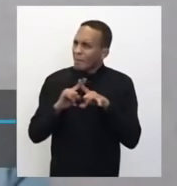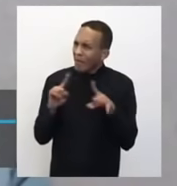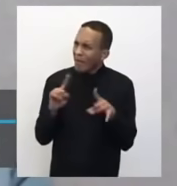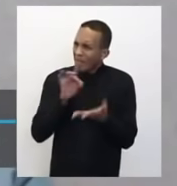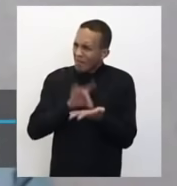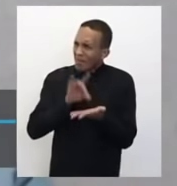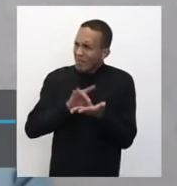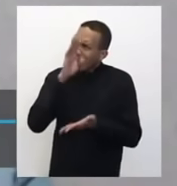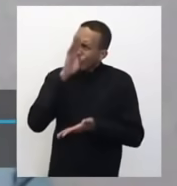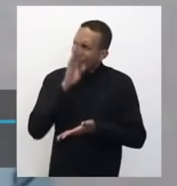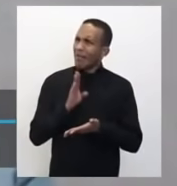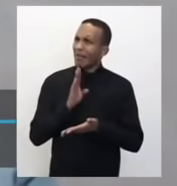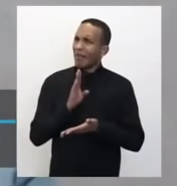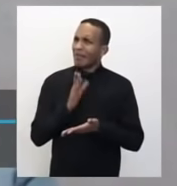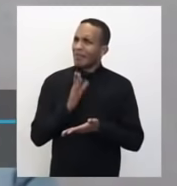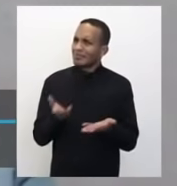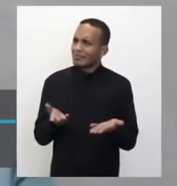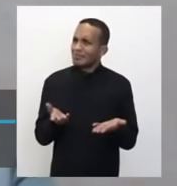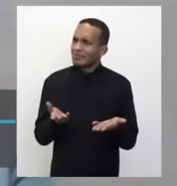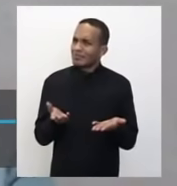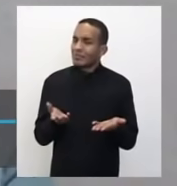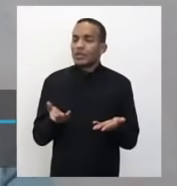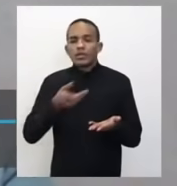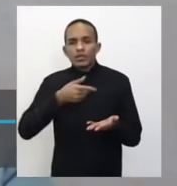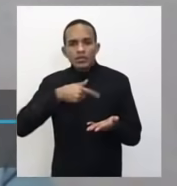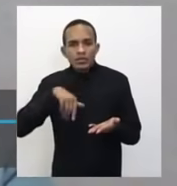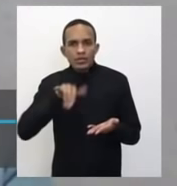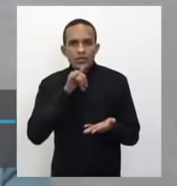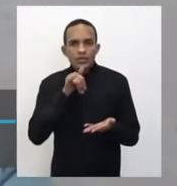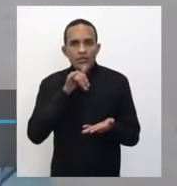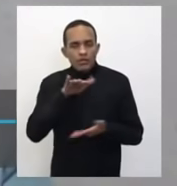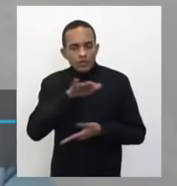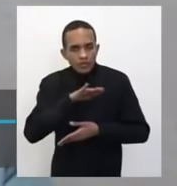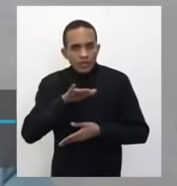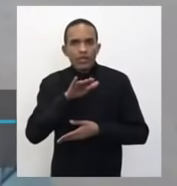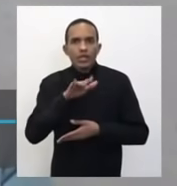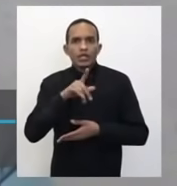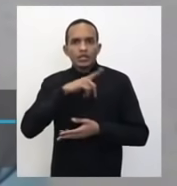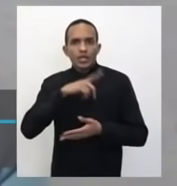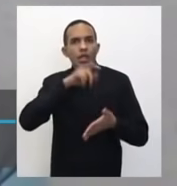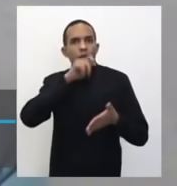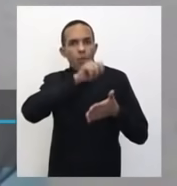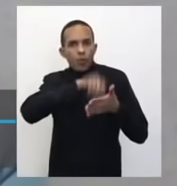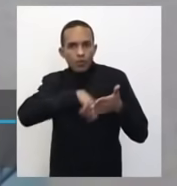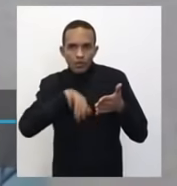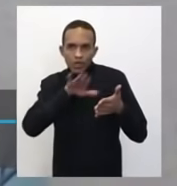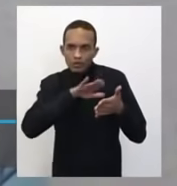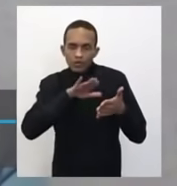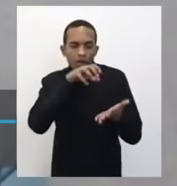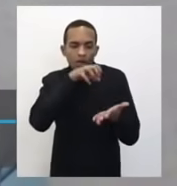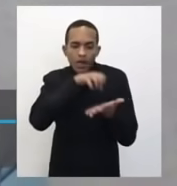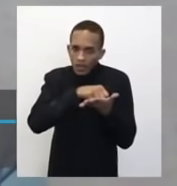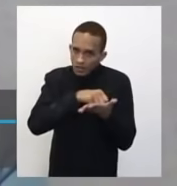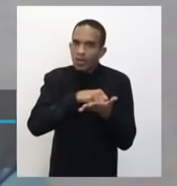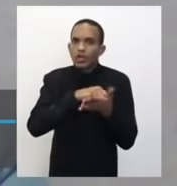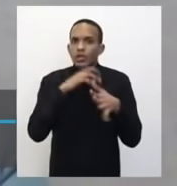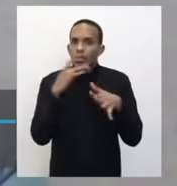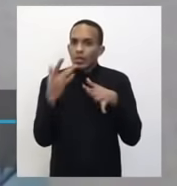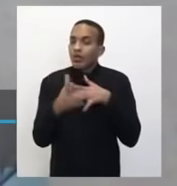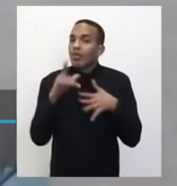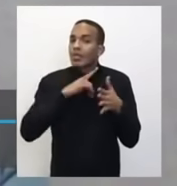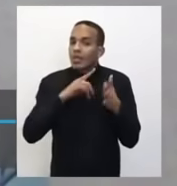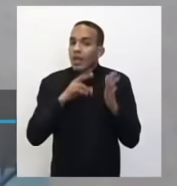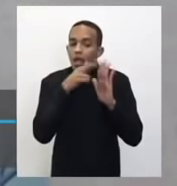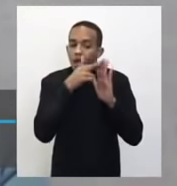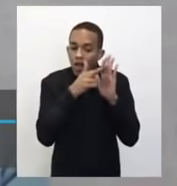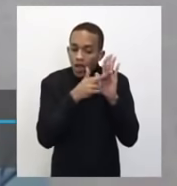são gratuitas de verdade? Quando a gente assume lá um acordo, quando você faz o cadastro, tem um acordo lá